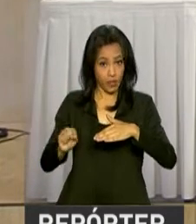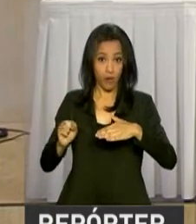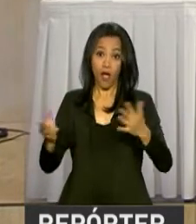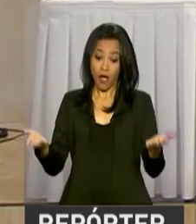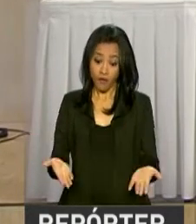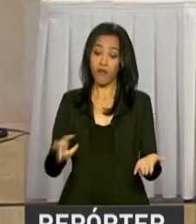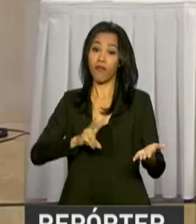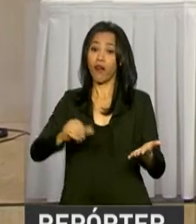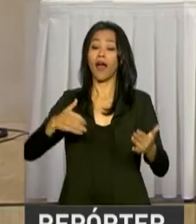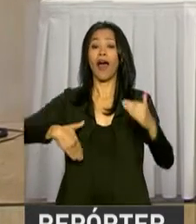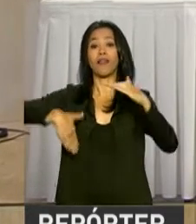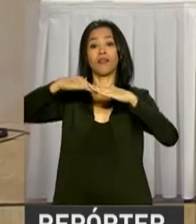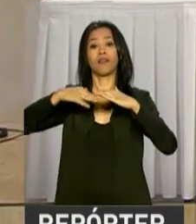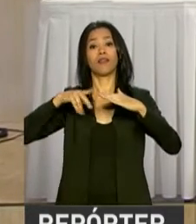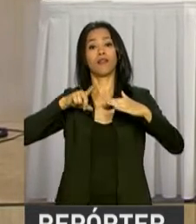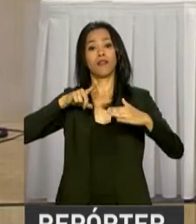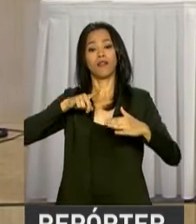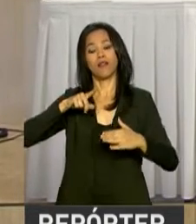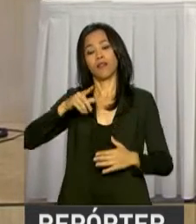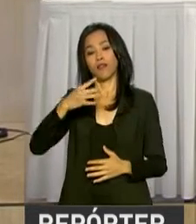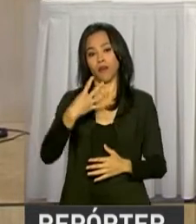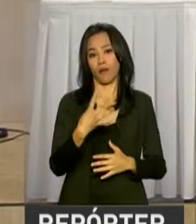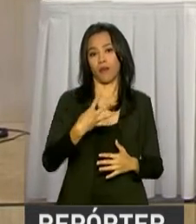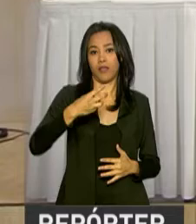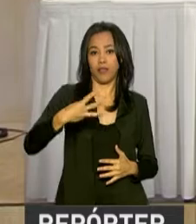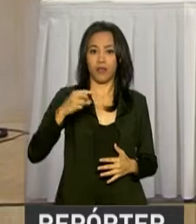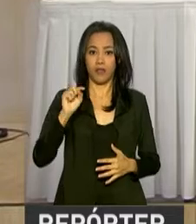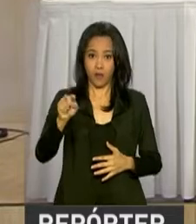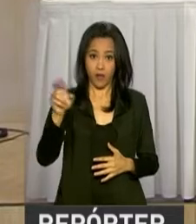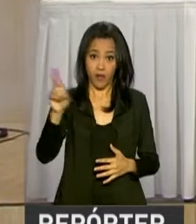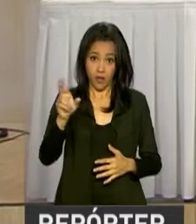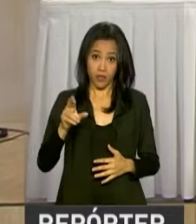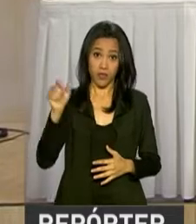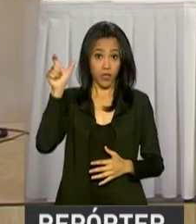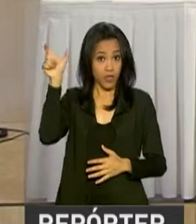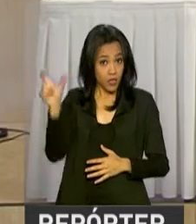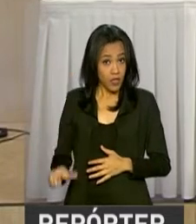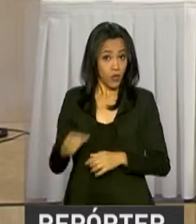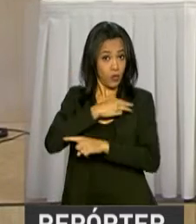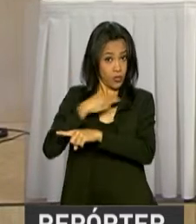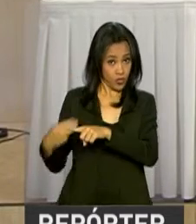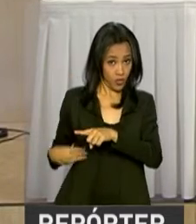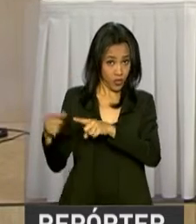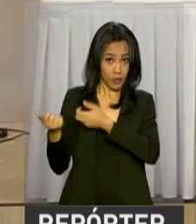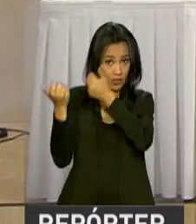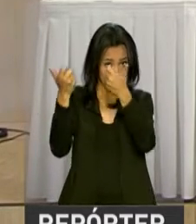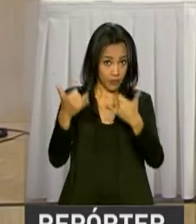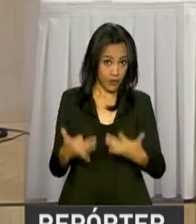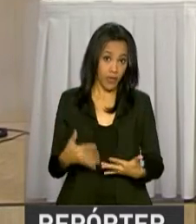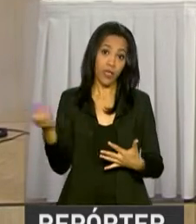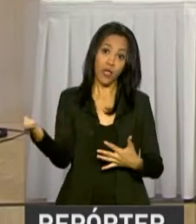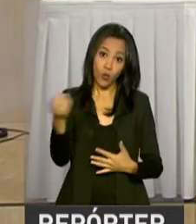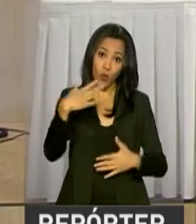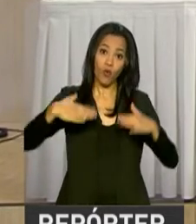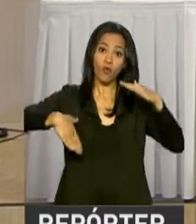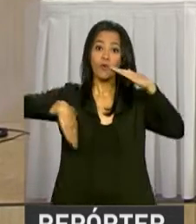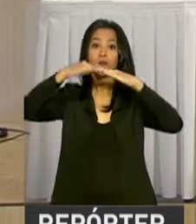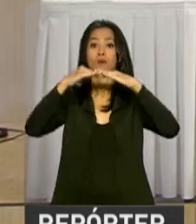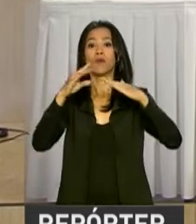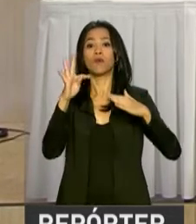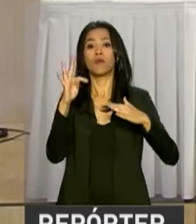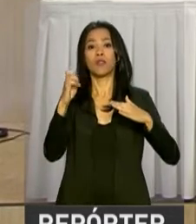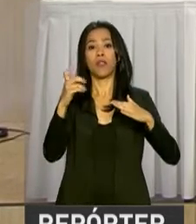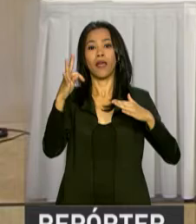chegar a quase 43 mil reais o ministro da educação rossieli soares explicou que o novo teto foi possível por meio de um controle